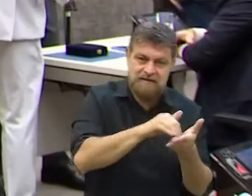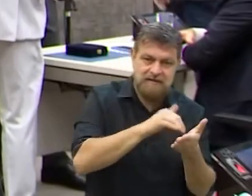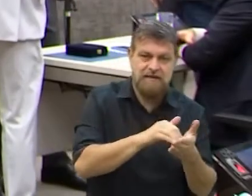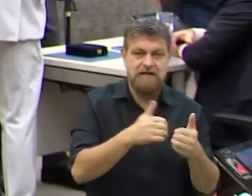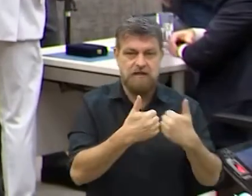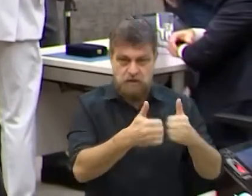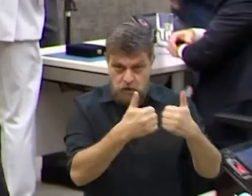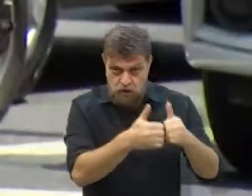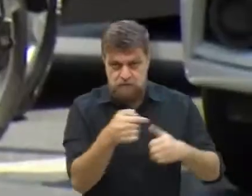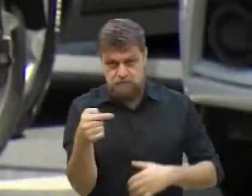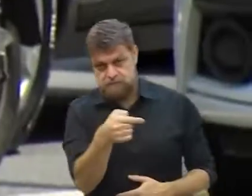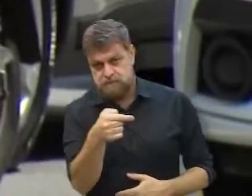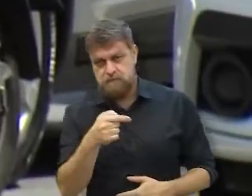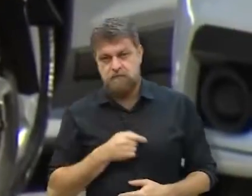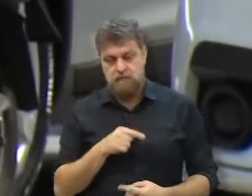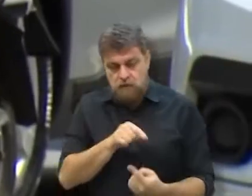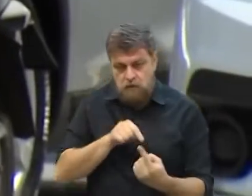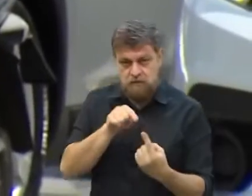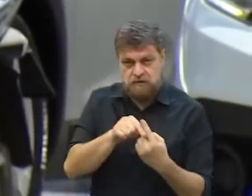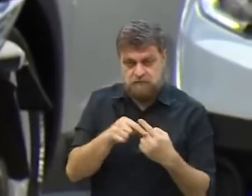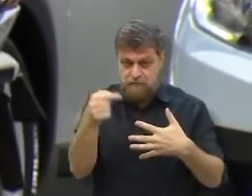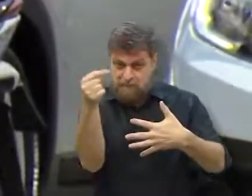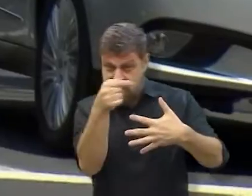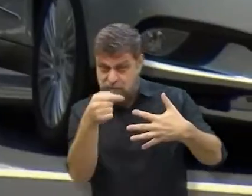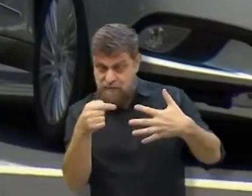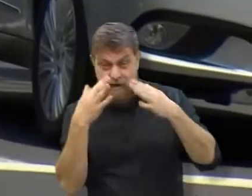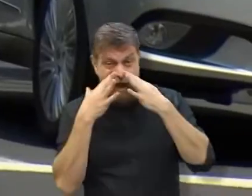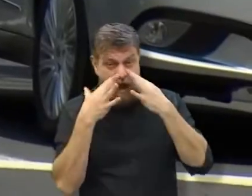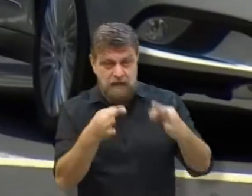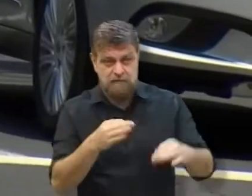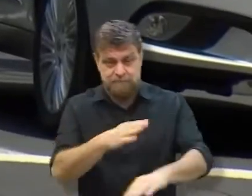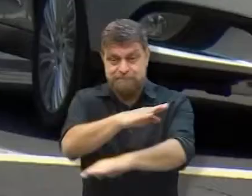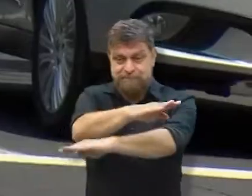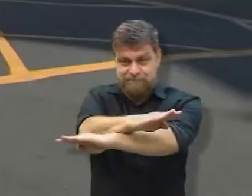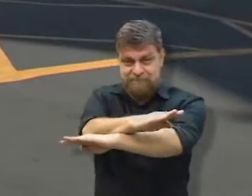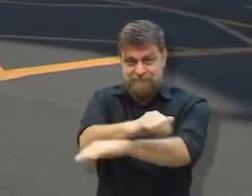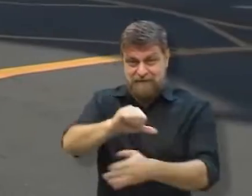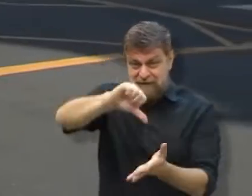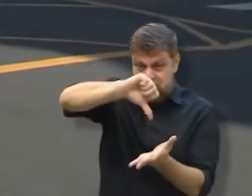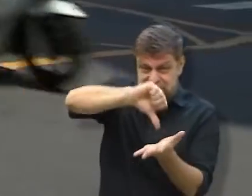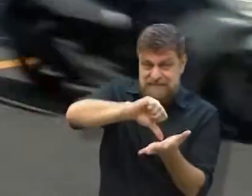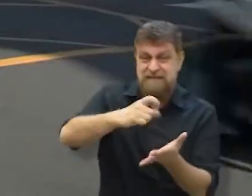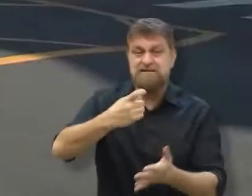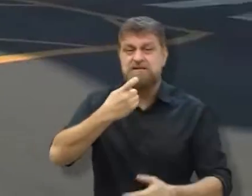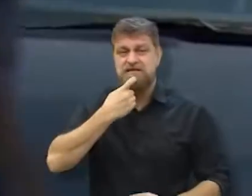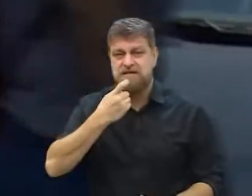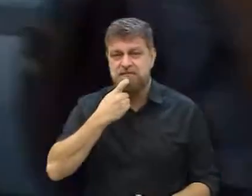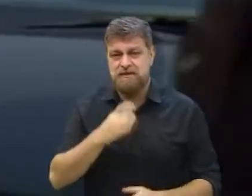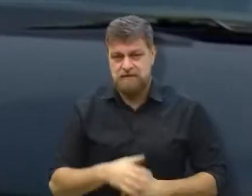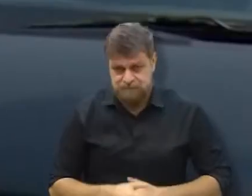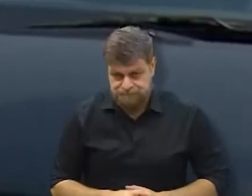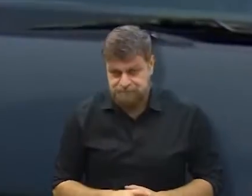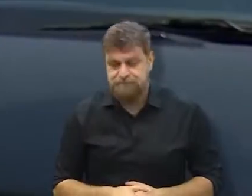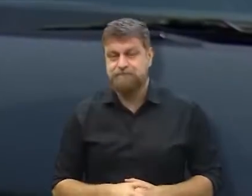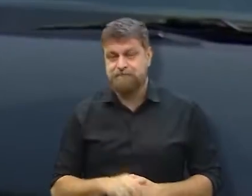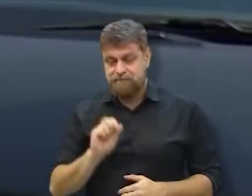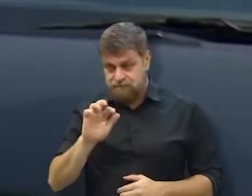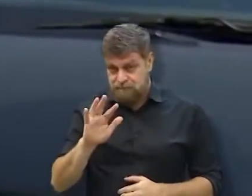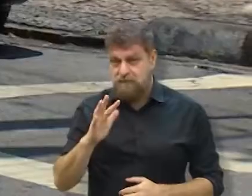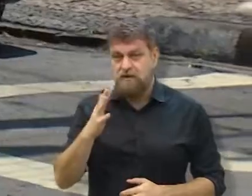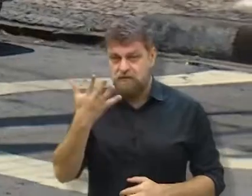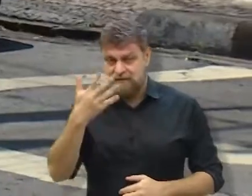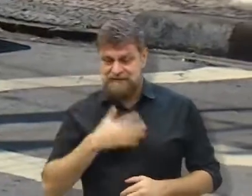com a Secretaria de Transporte. Entre os pontos, o parlamentar chama atenção para cruzamentos na região central da cidade,